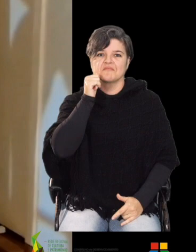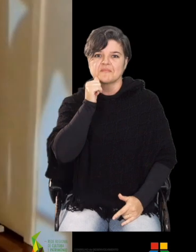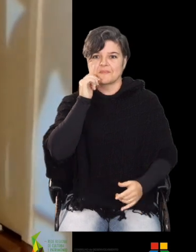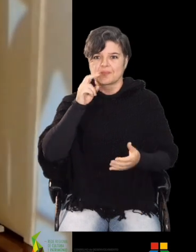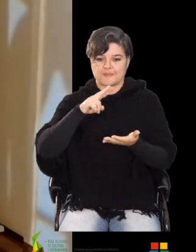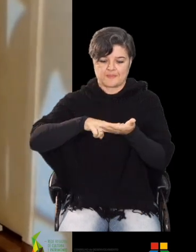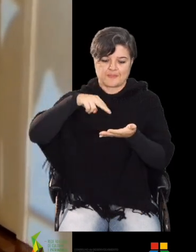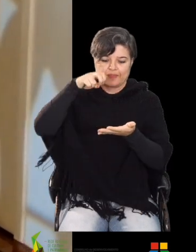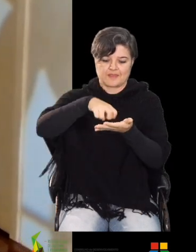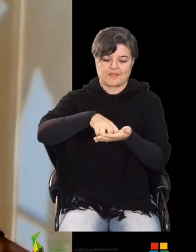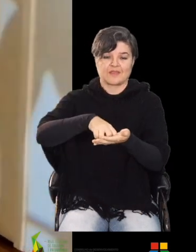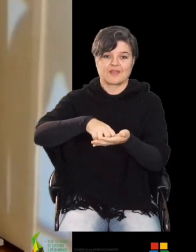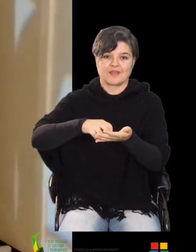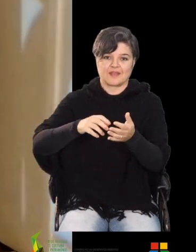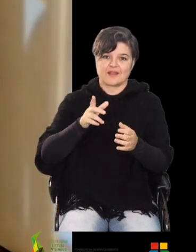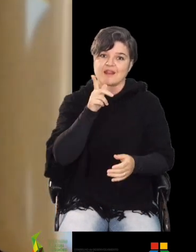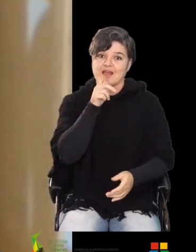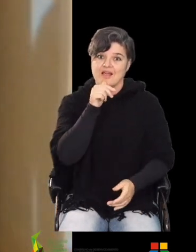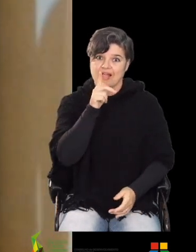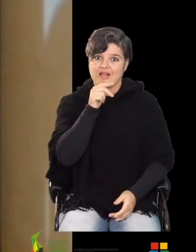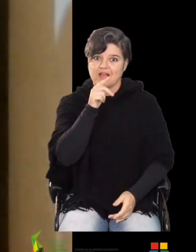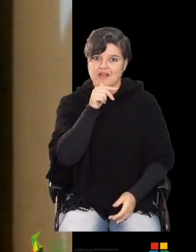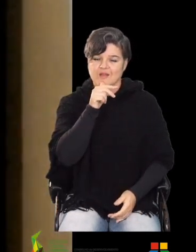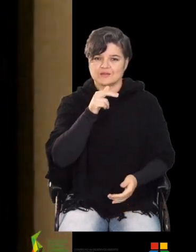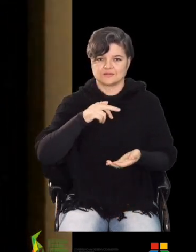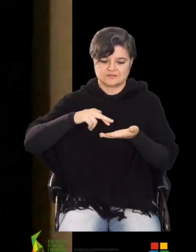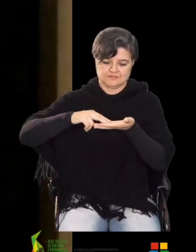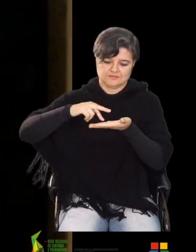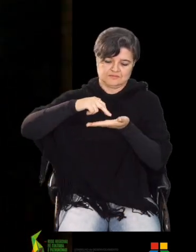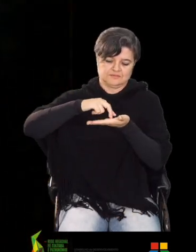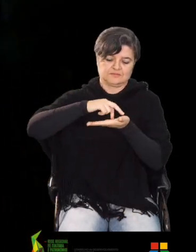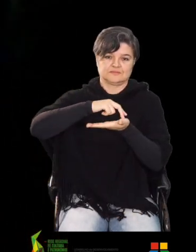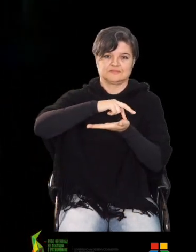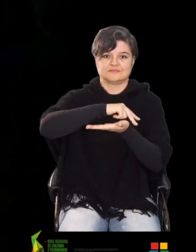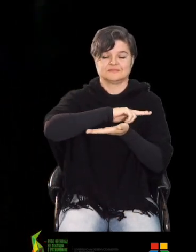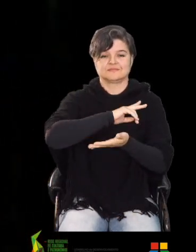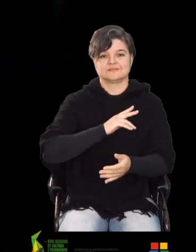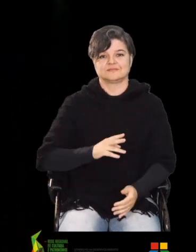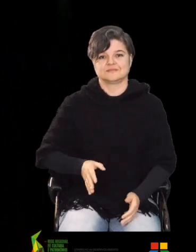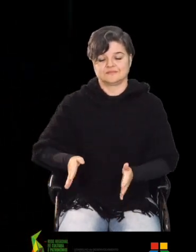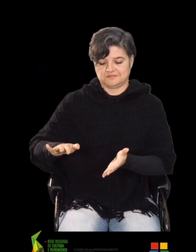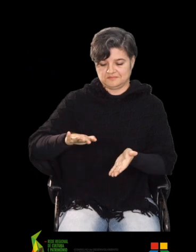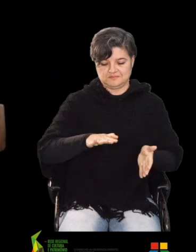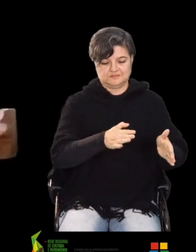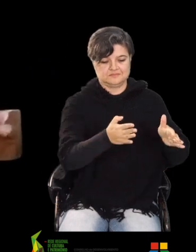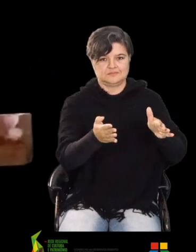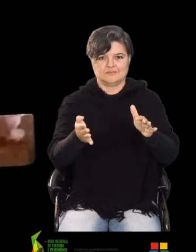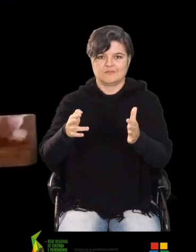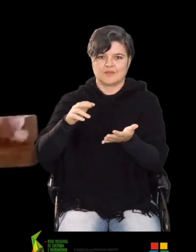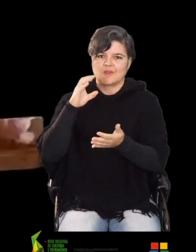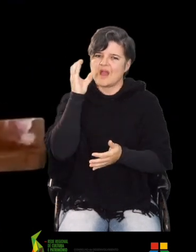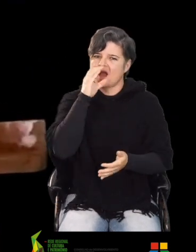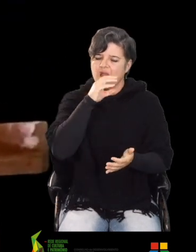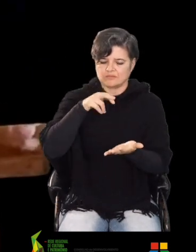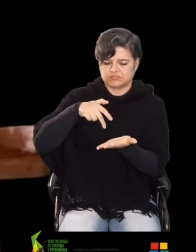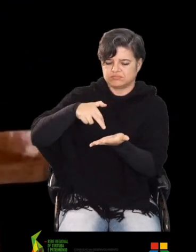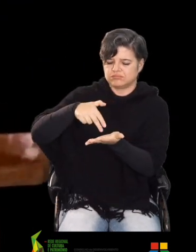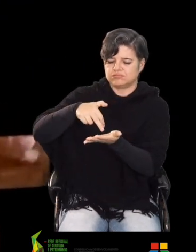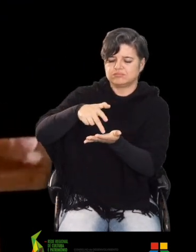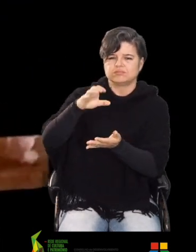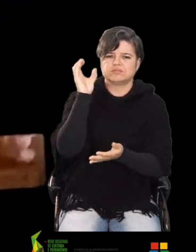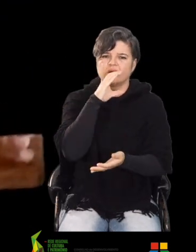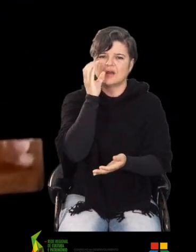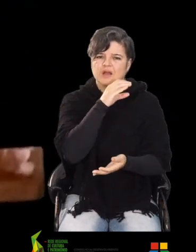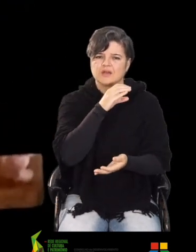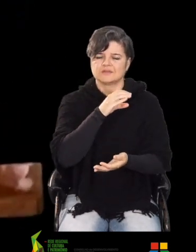volta ao lado já saiu o e começou a correr correr correr correr